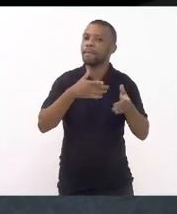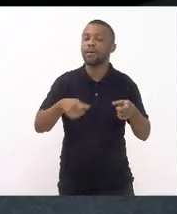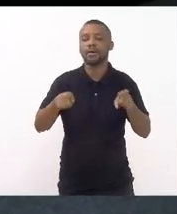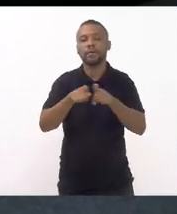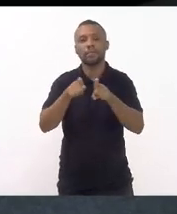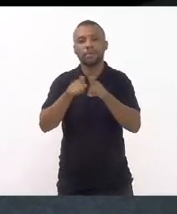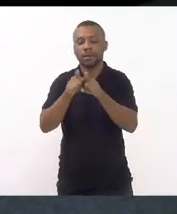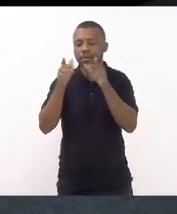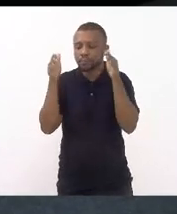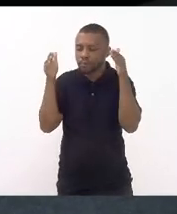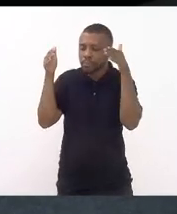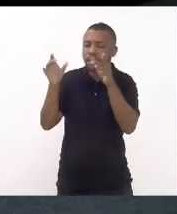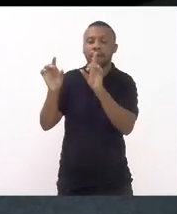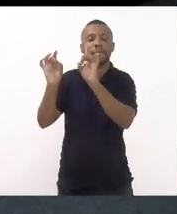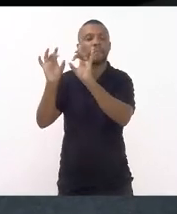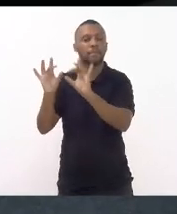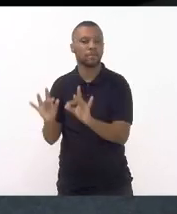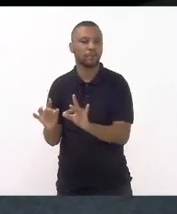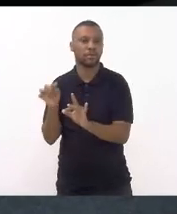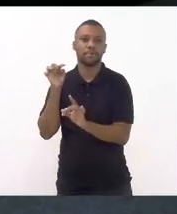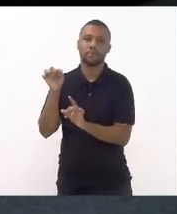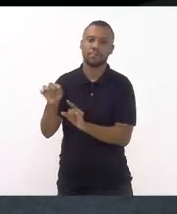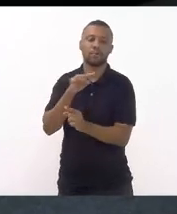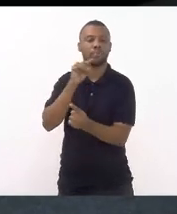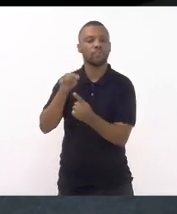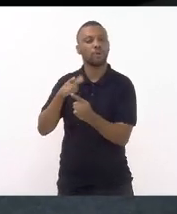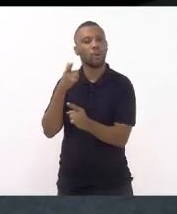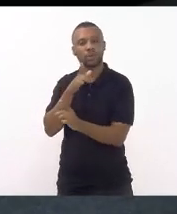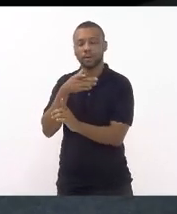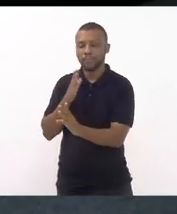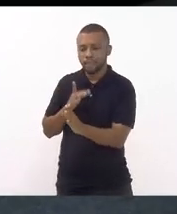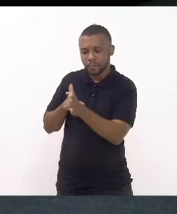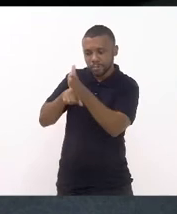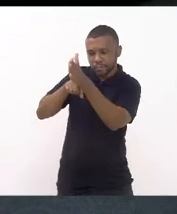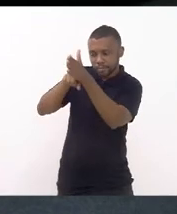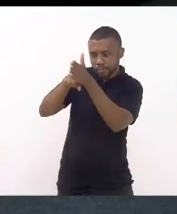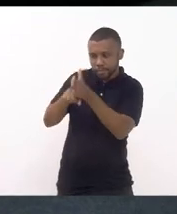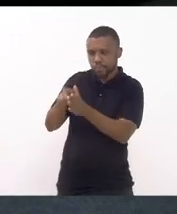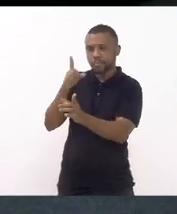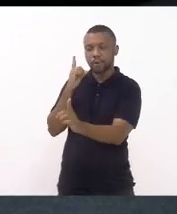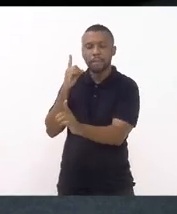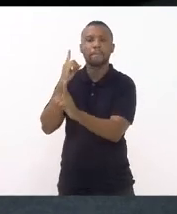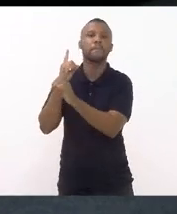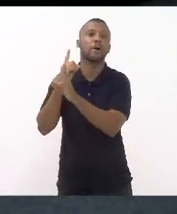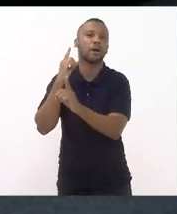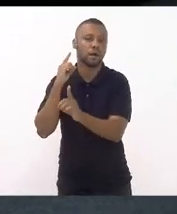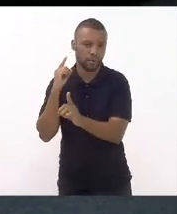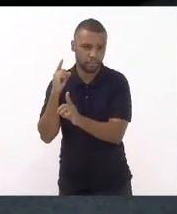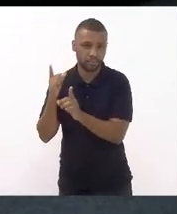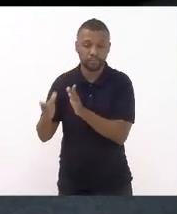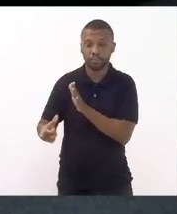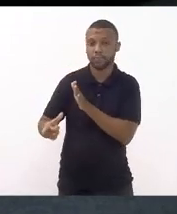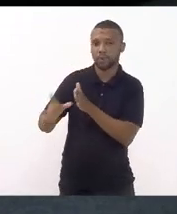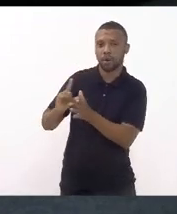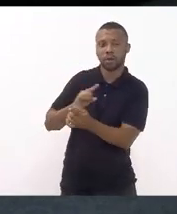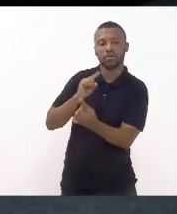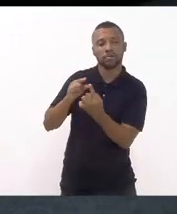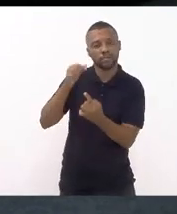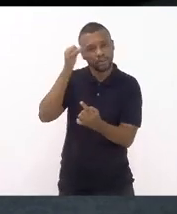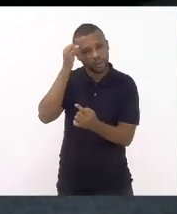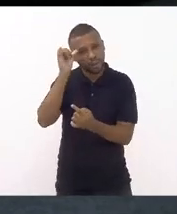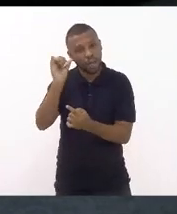especializados, específicos, para conseguir um diagnóstico precoce para o tratamento, evitar